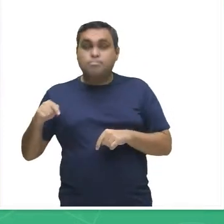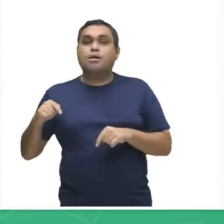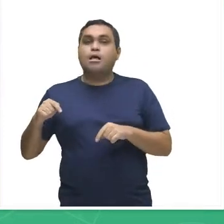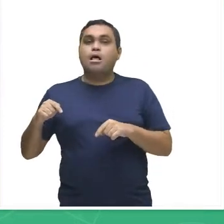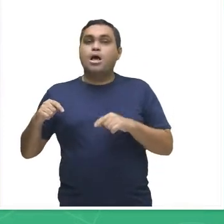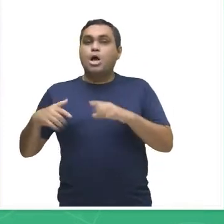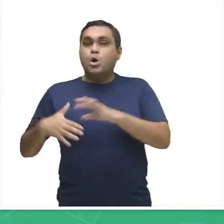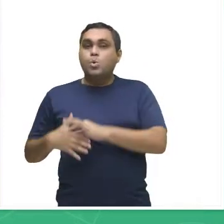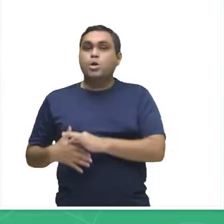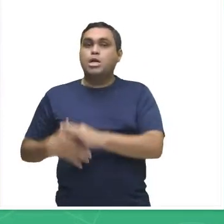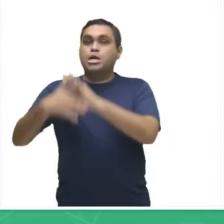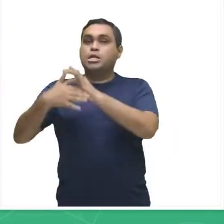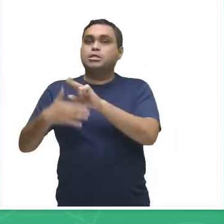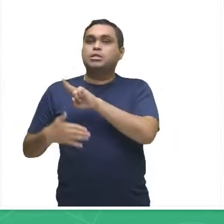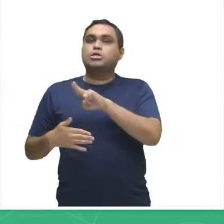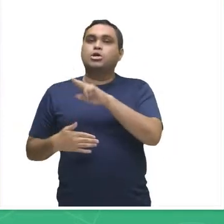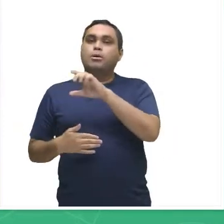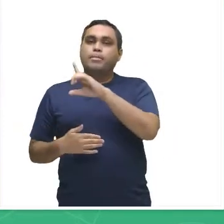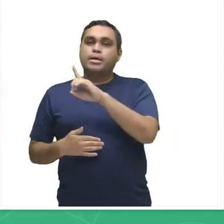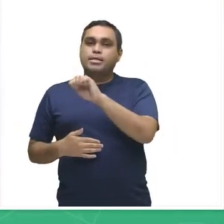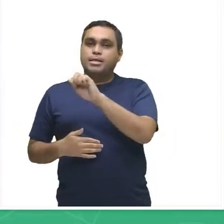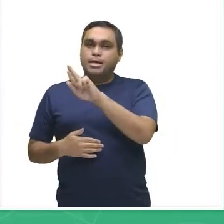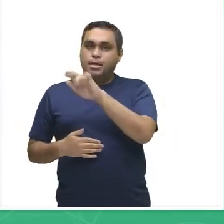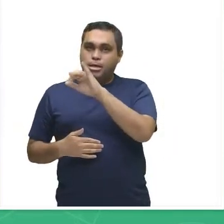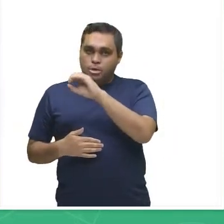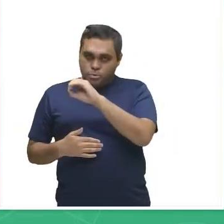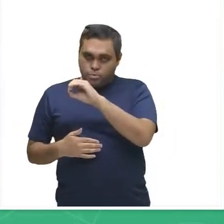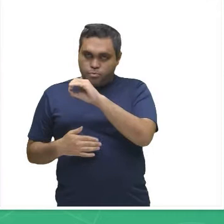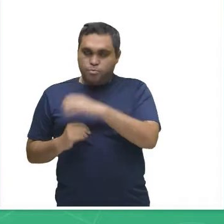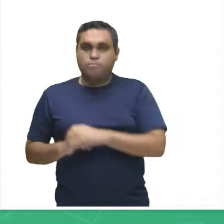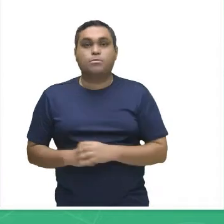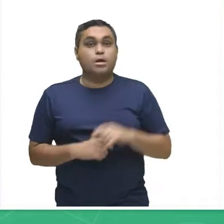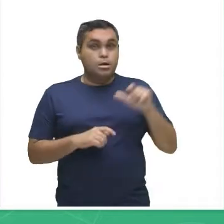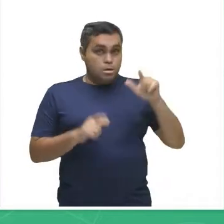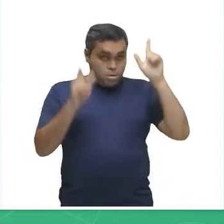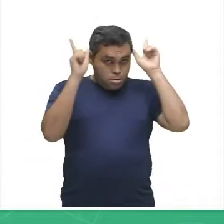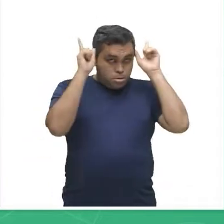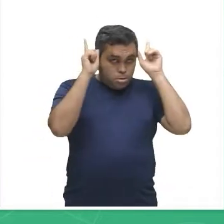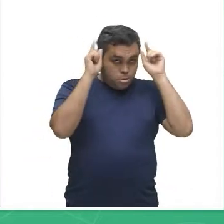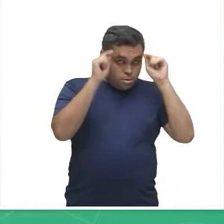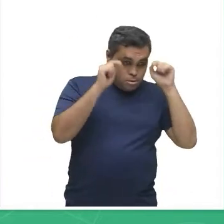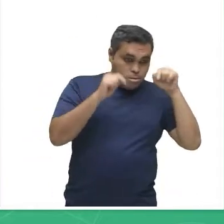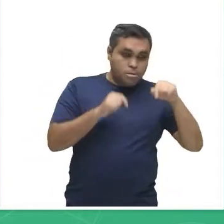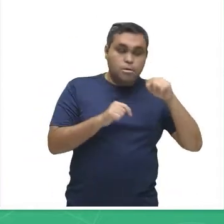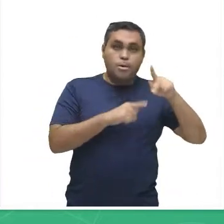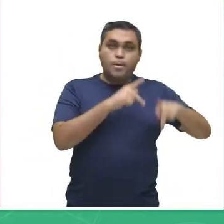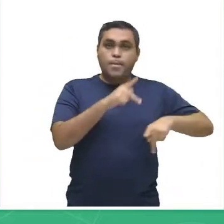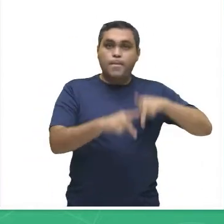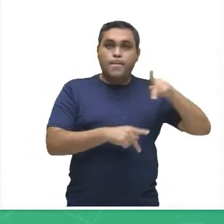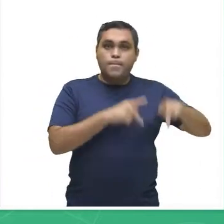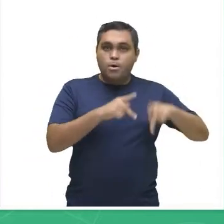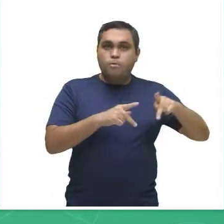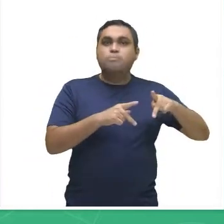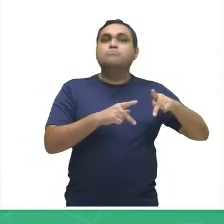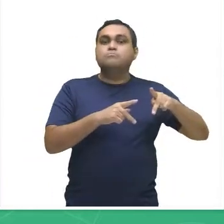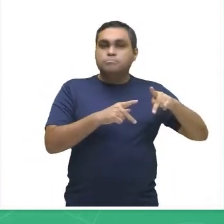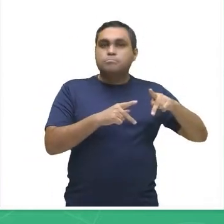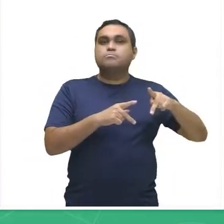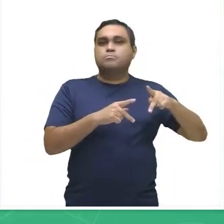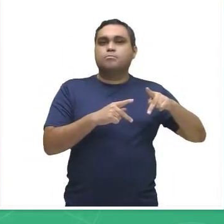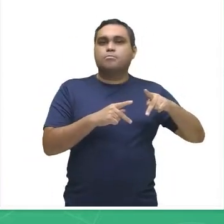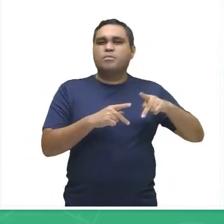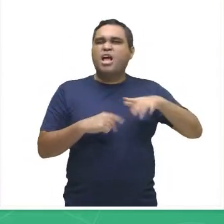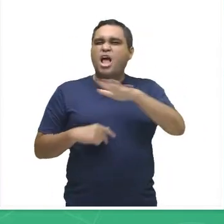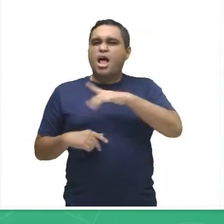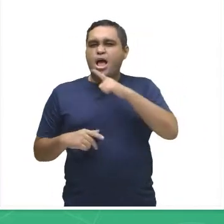Dario I. E os atenienses vão acabar vencendo nas batalhas marítimas, né? Dario I, que é um grande nome